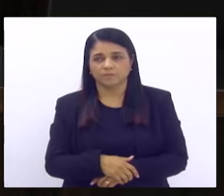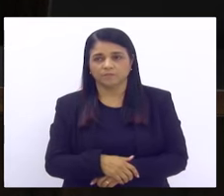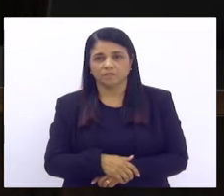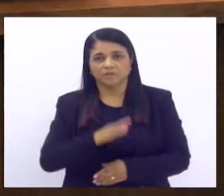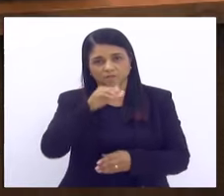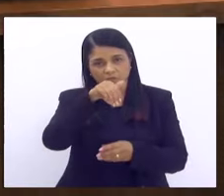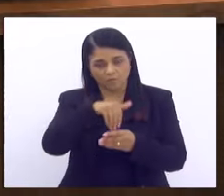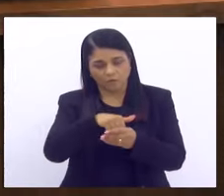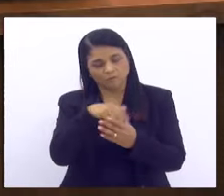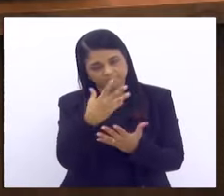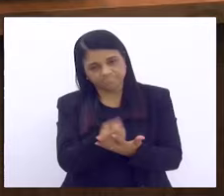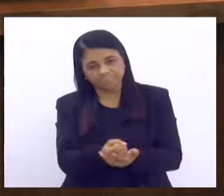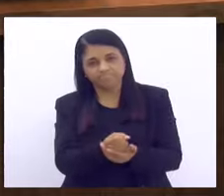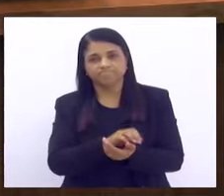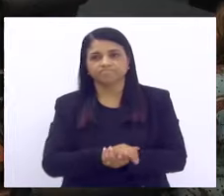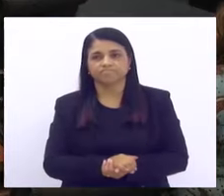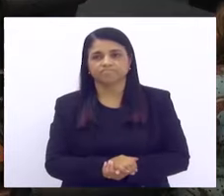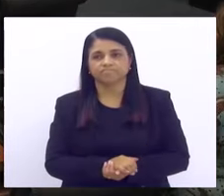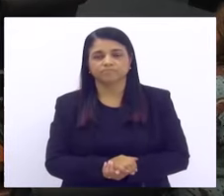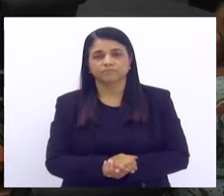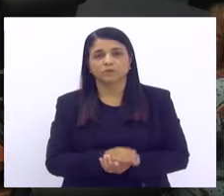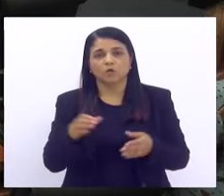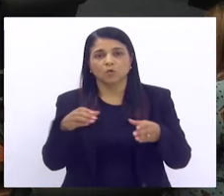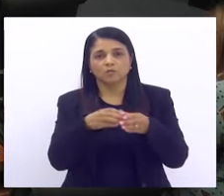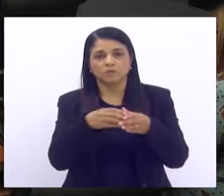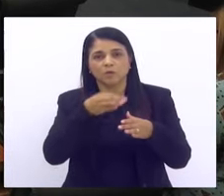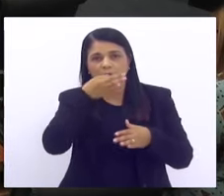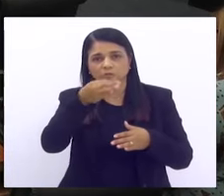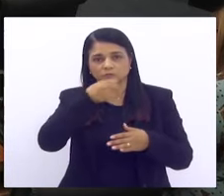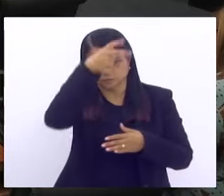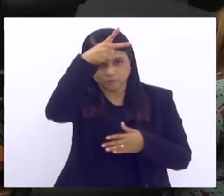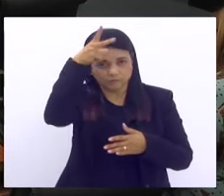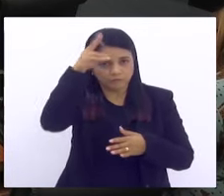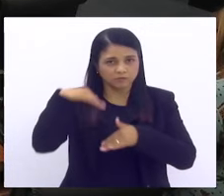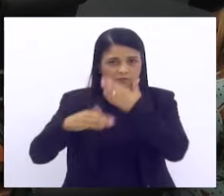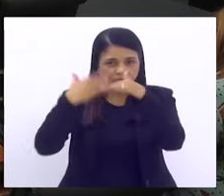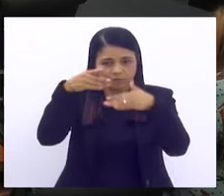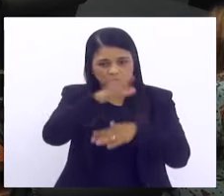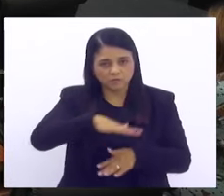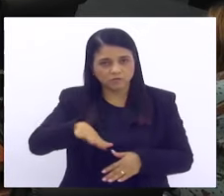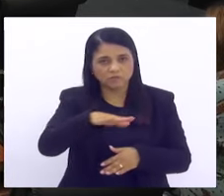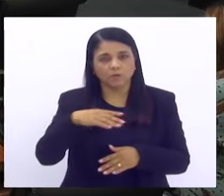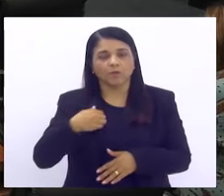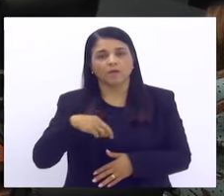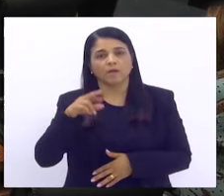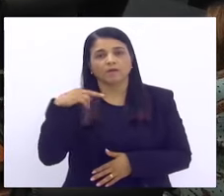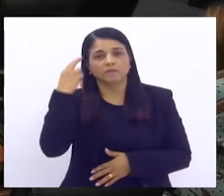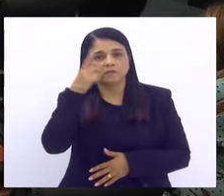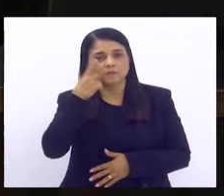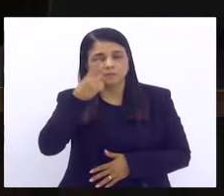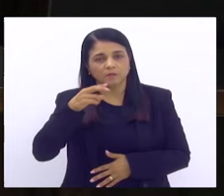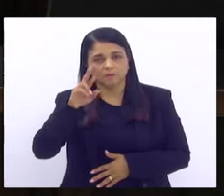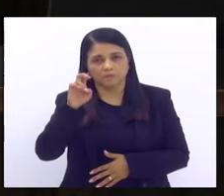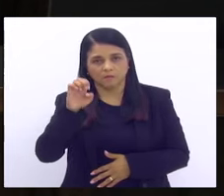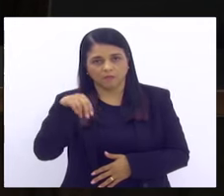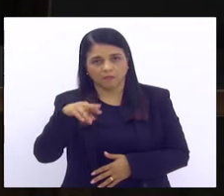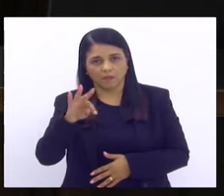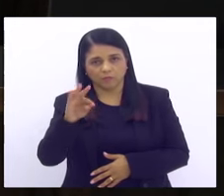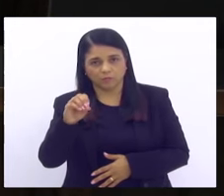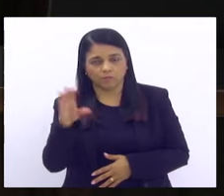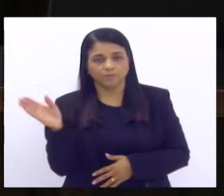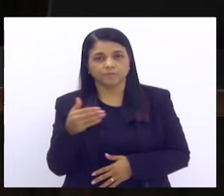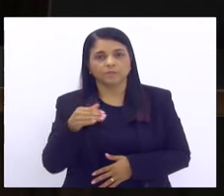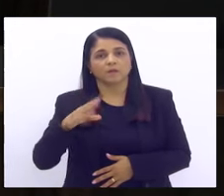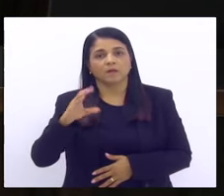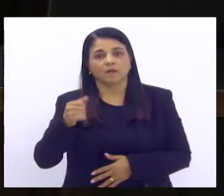Voto favorável, presidente. Pela Comissão de Assuntos Municipais e Desenvolvimento Regional, deputado Renato Machado,